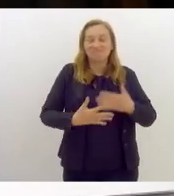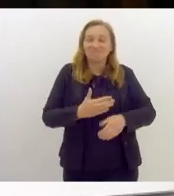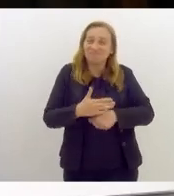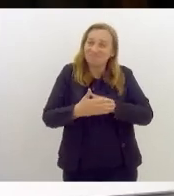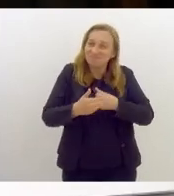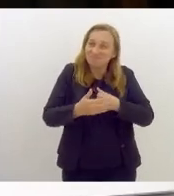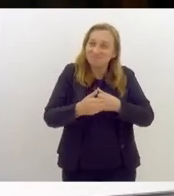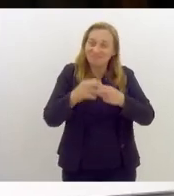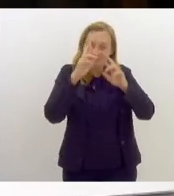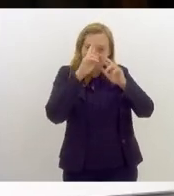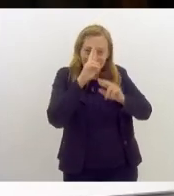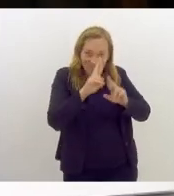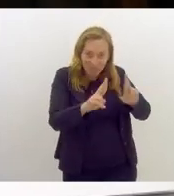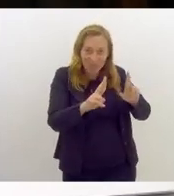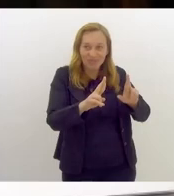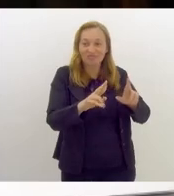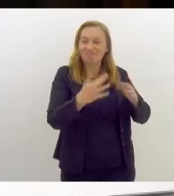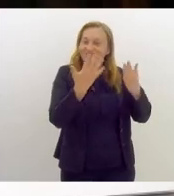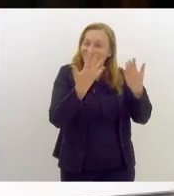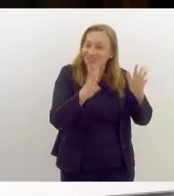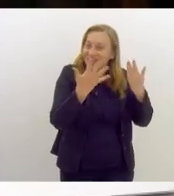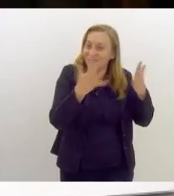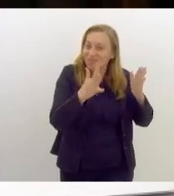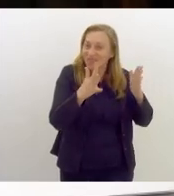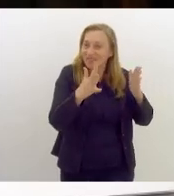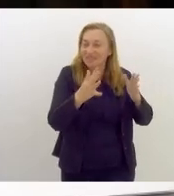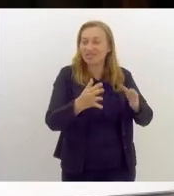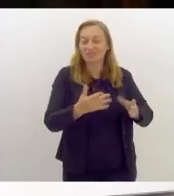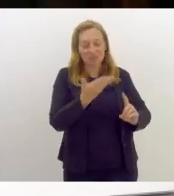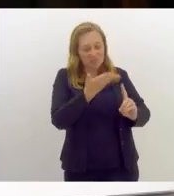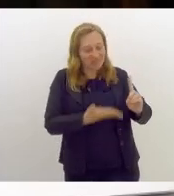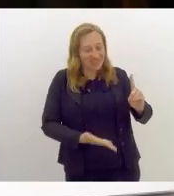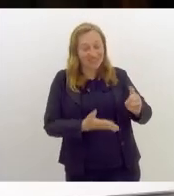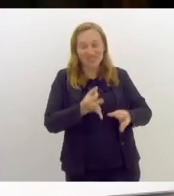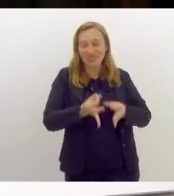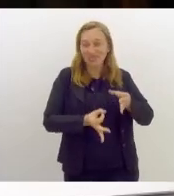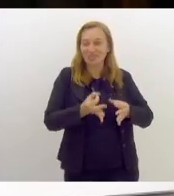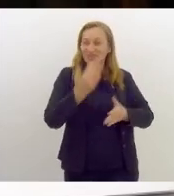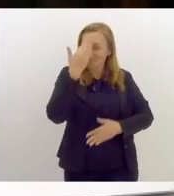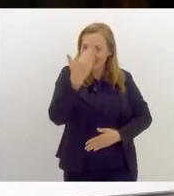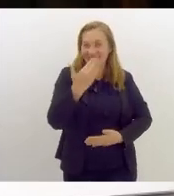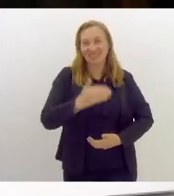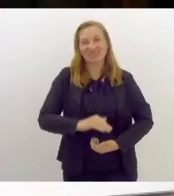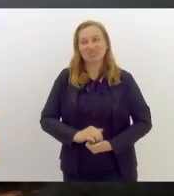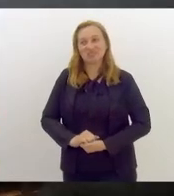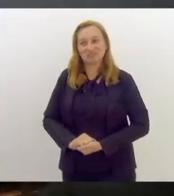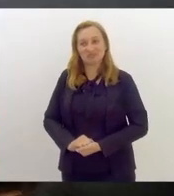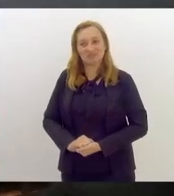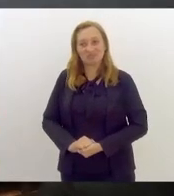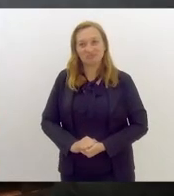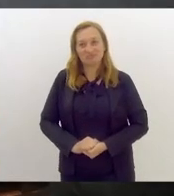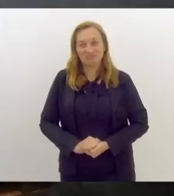e respeito pelo senhor parabéns pela essa justa homenagem Muito obrigado